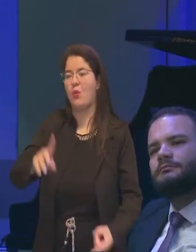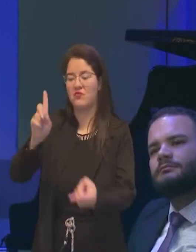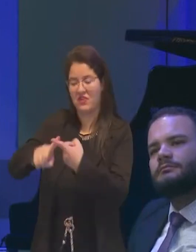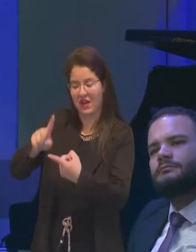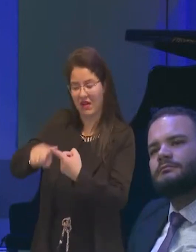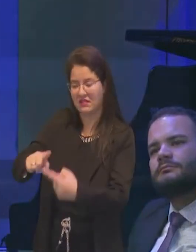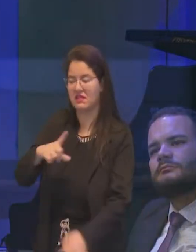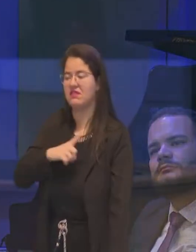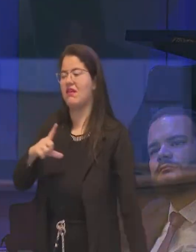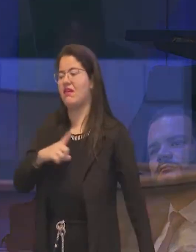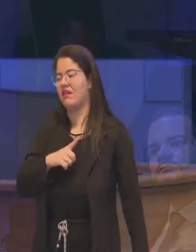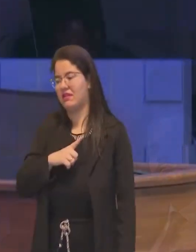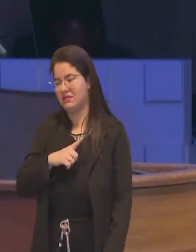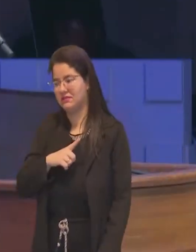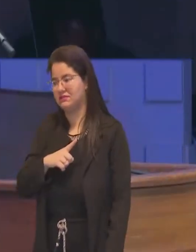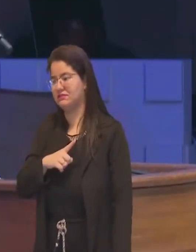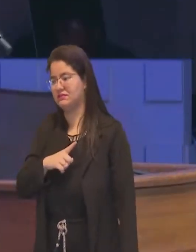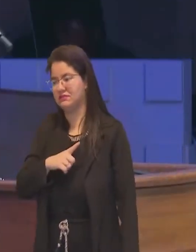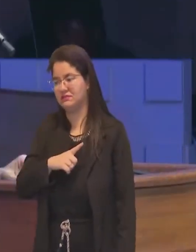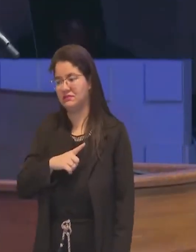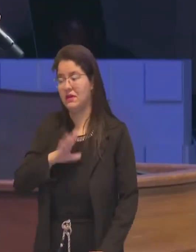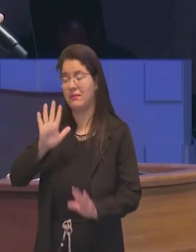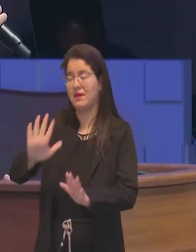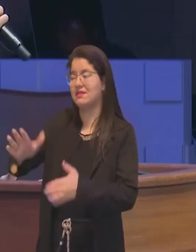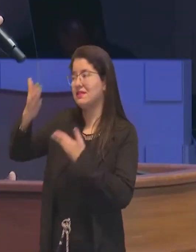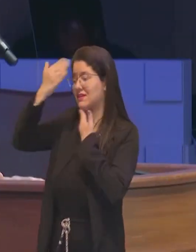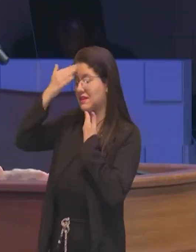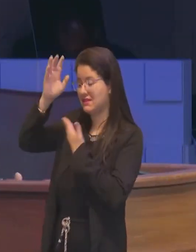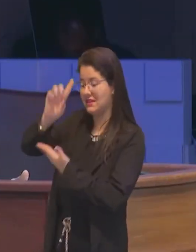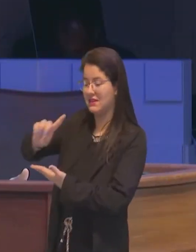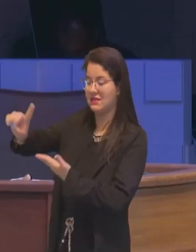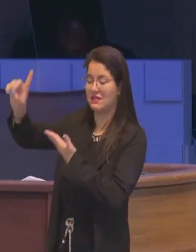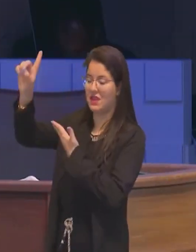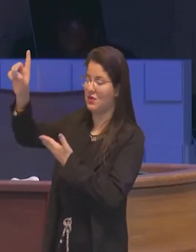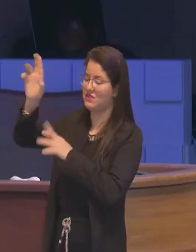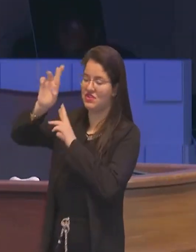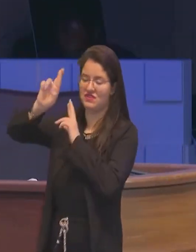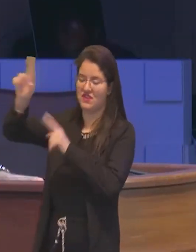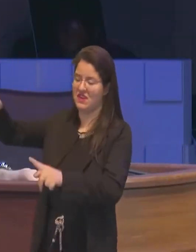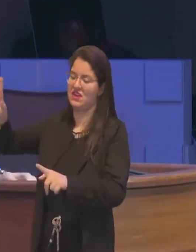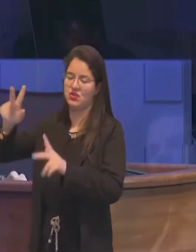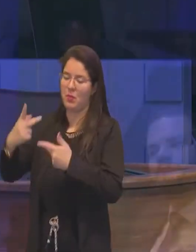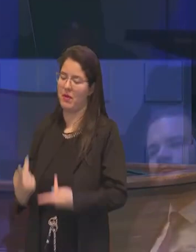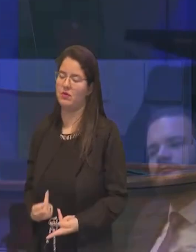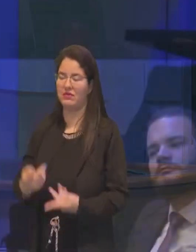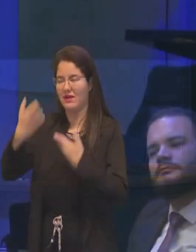vingativo. E graças ao nosso bom Deus, Ele é infinitamente diferente disso.